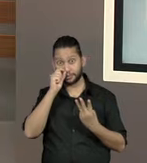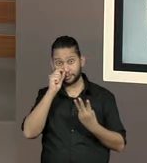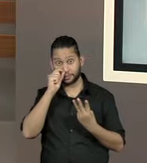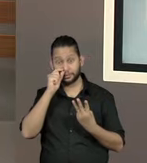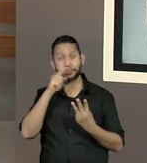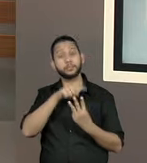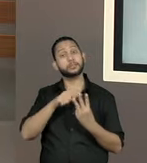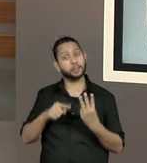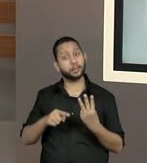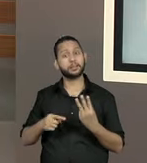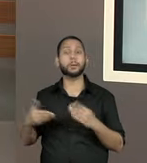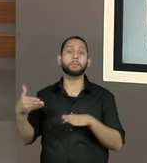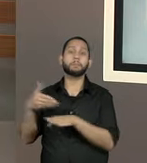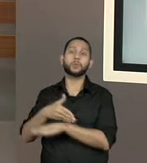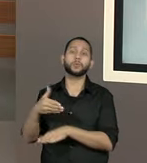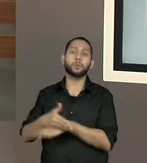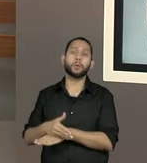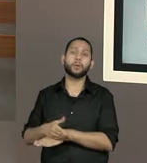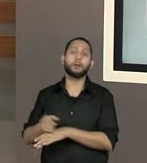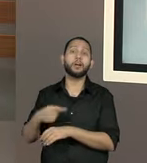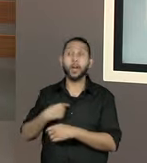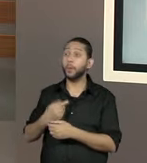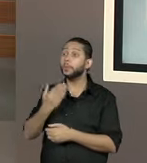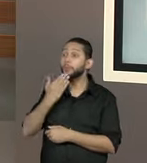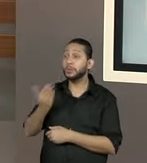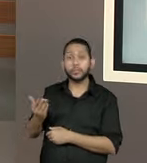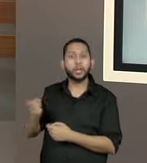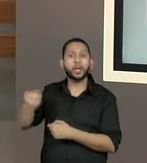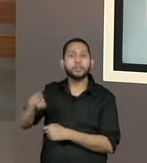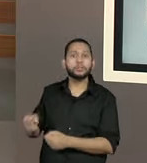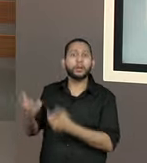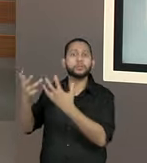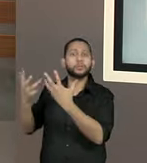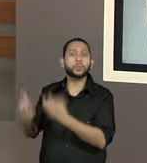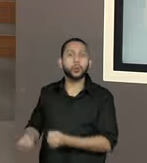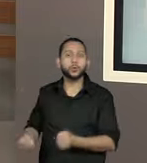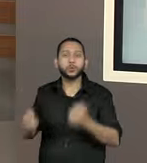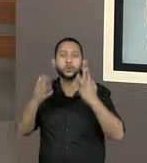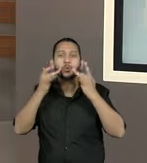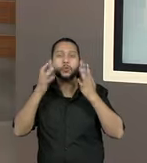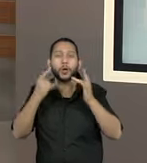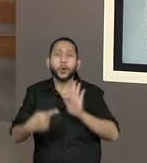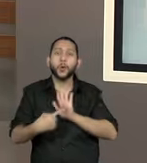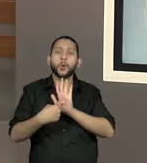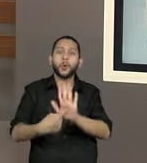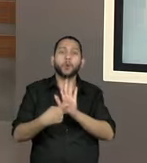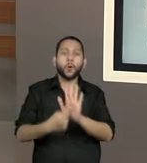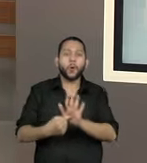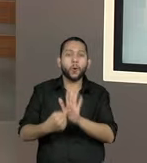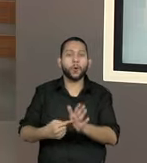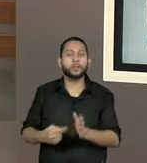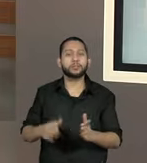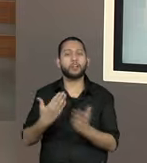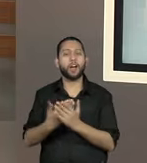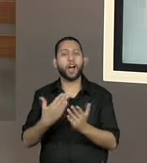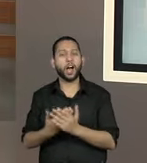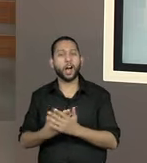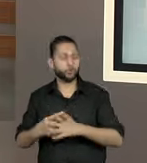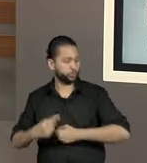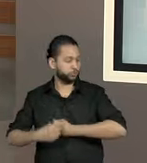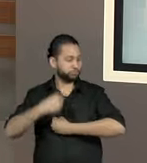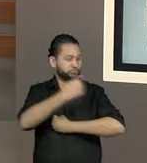Seba Nunes, que foram super amáveis e vieram trazer um pouquinho de uma aula diferente, uma